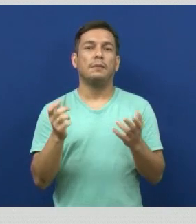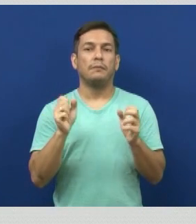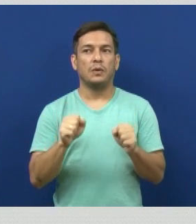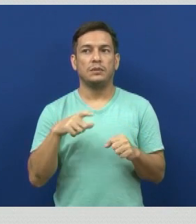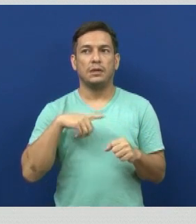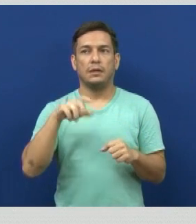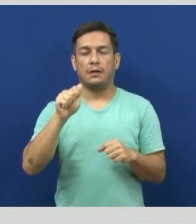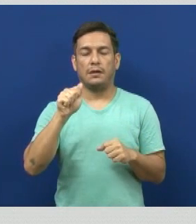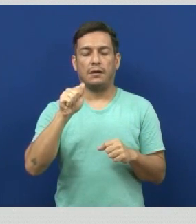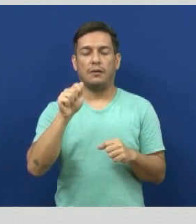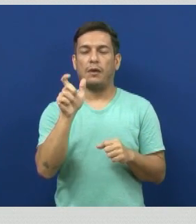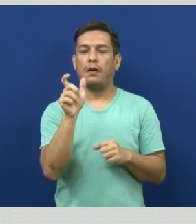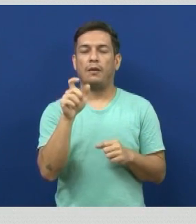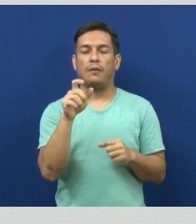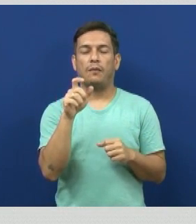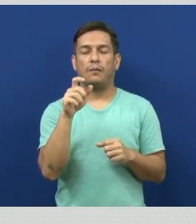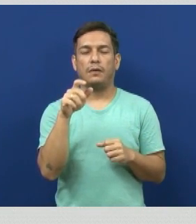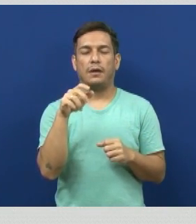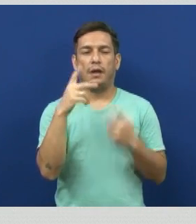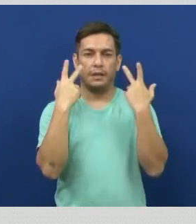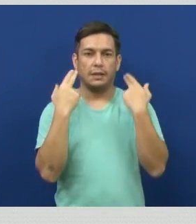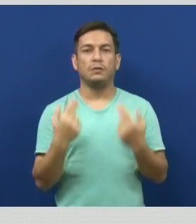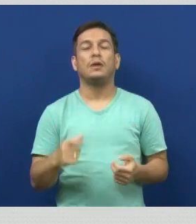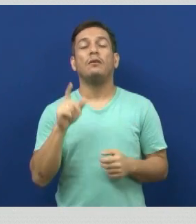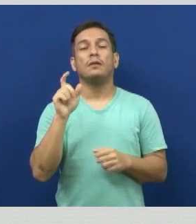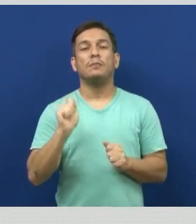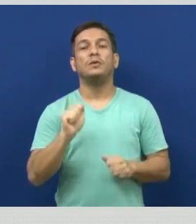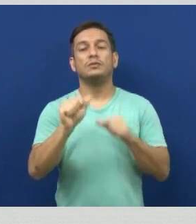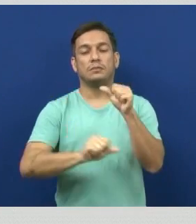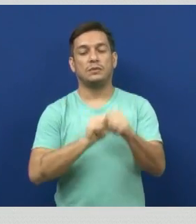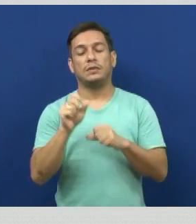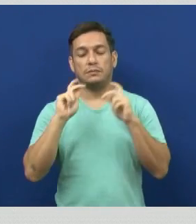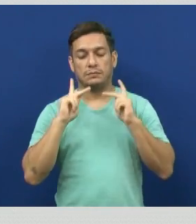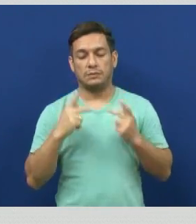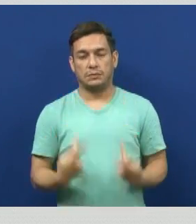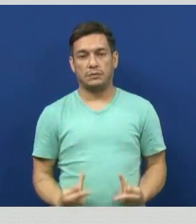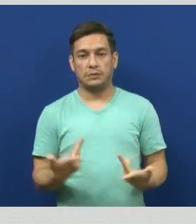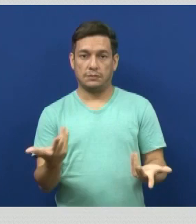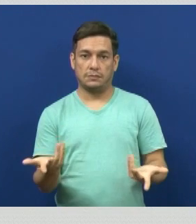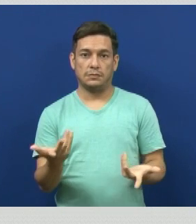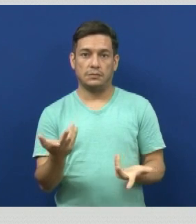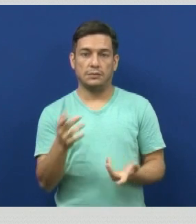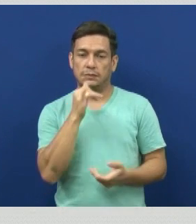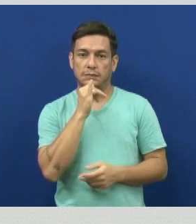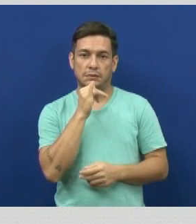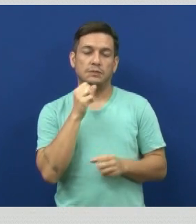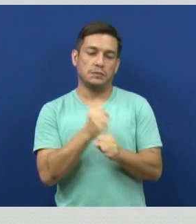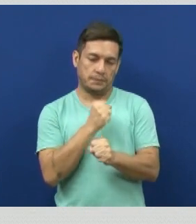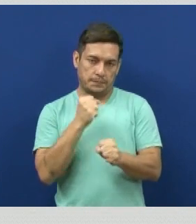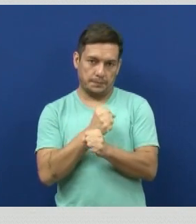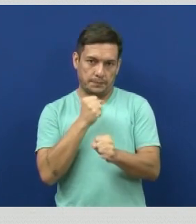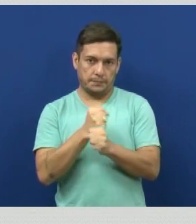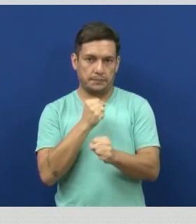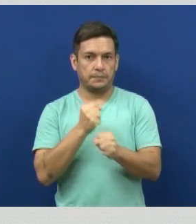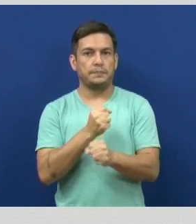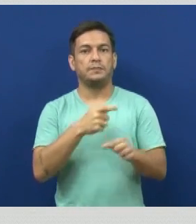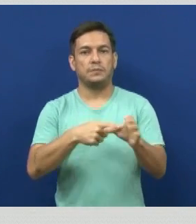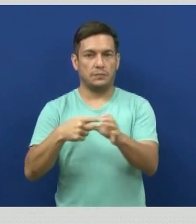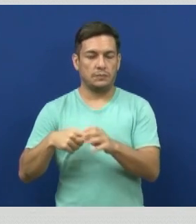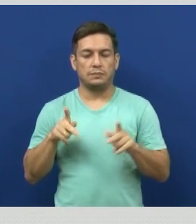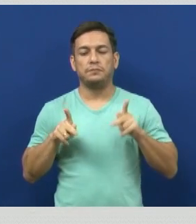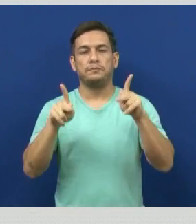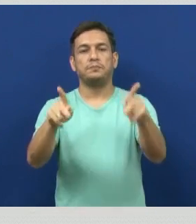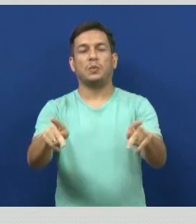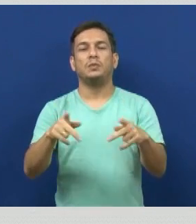né? Uma paisagem natural que seja modificada pelo ser humano, tá? A exemplo, a construção de cidades,